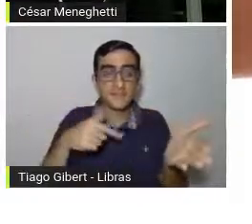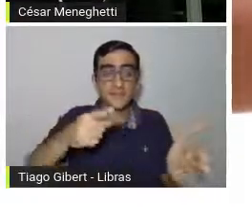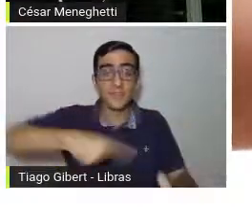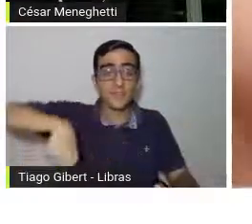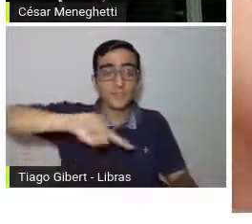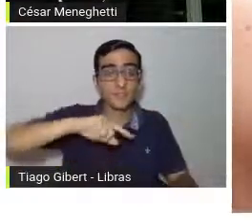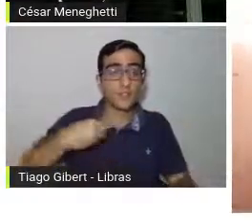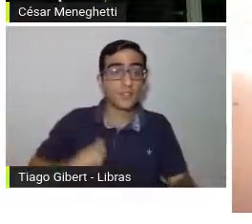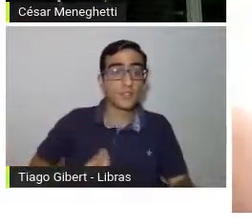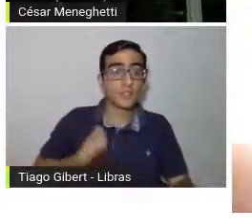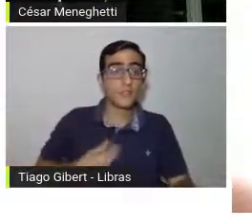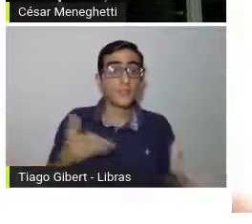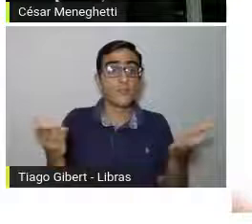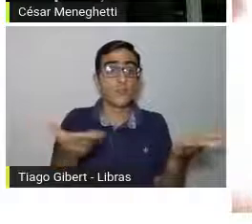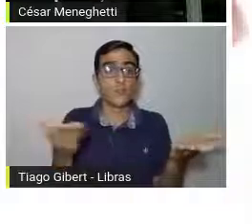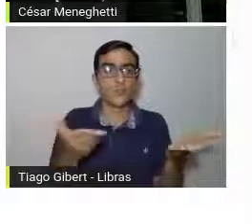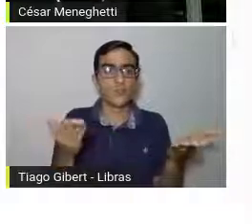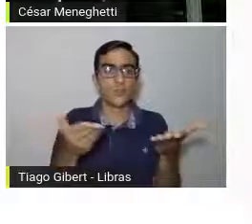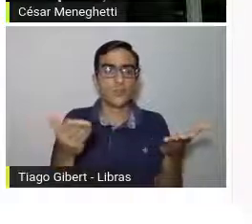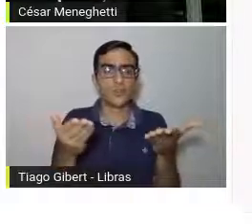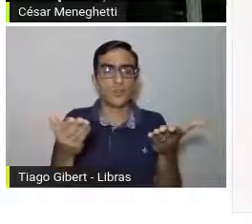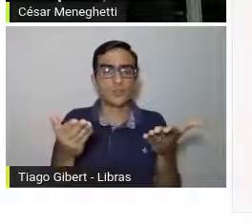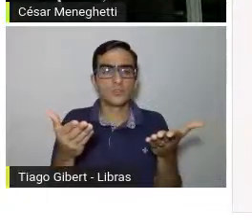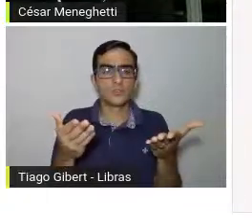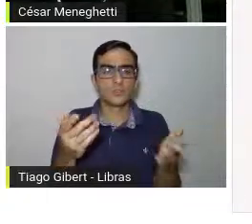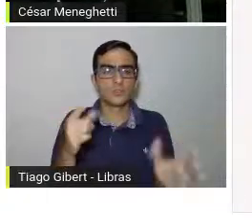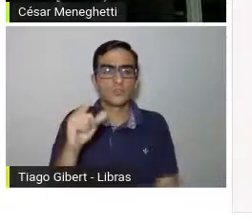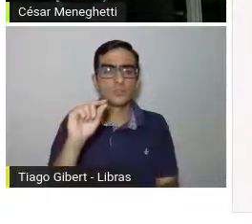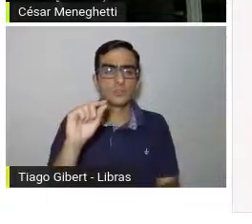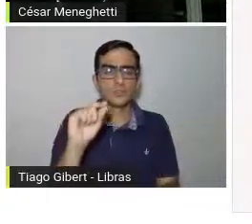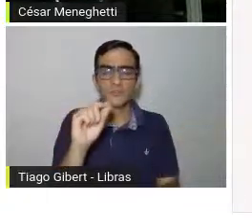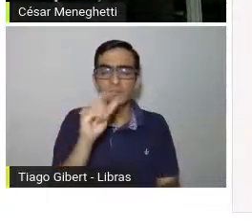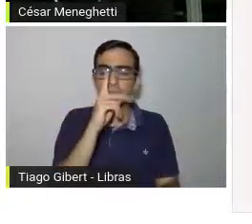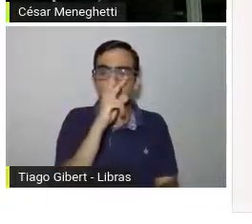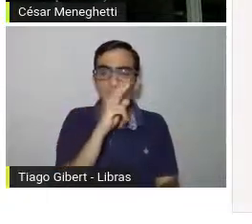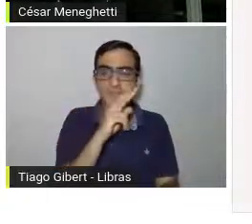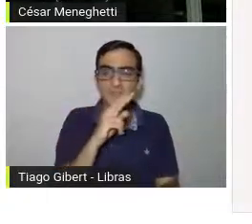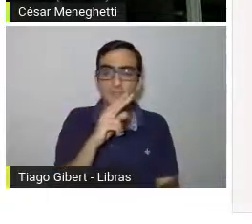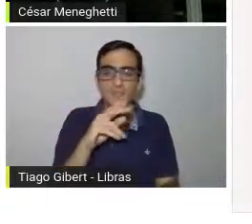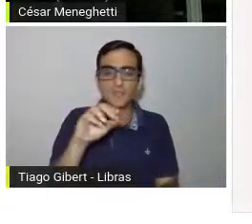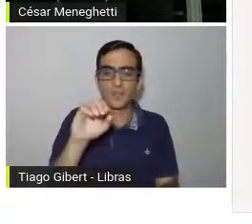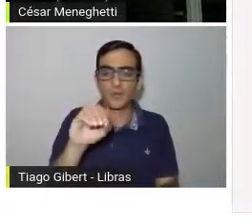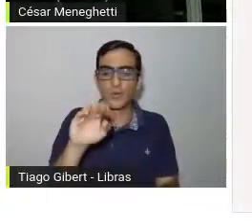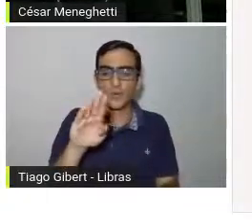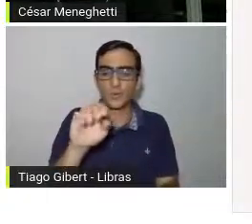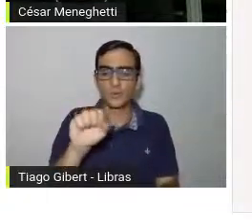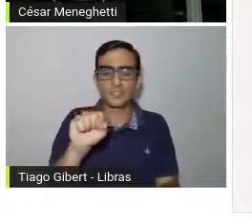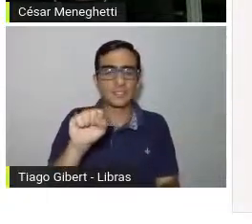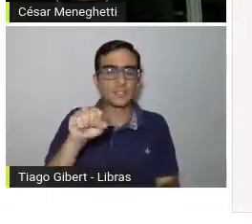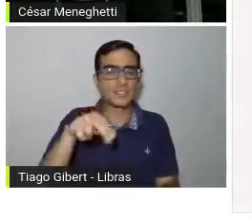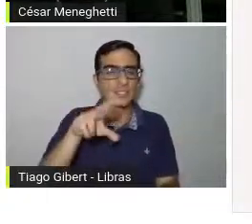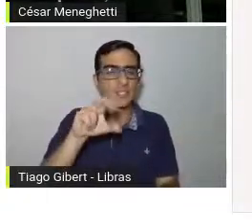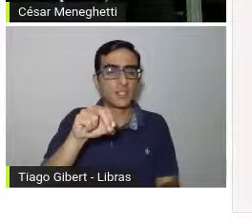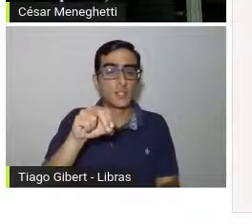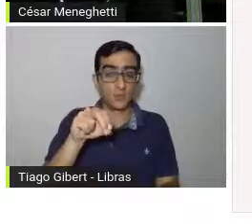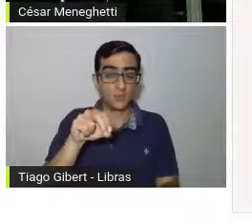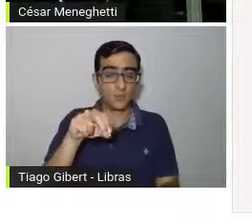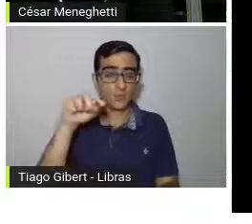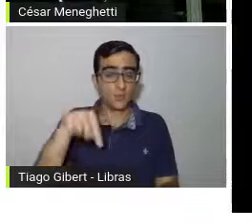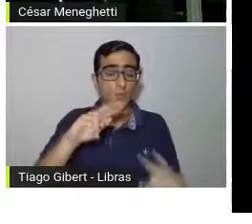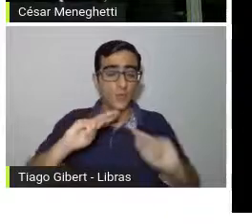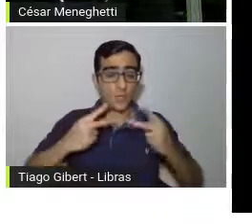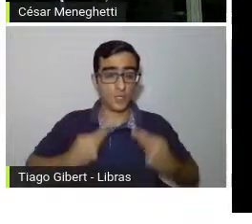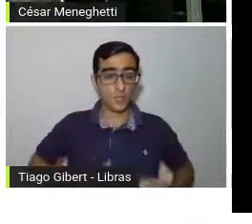um momento obsceno da humanidade, que nunca nós somos tão ricos e tivemos